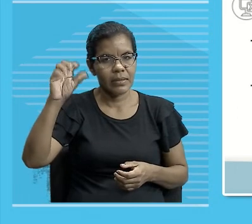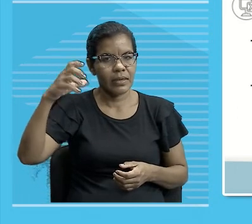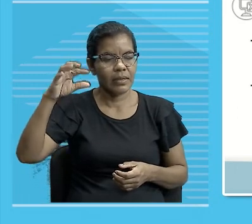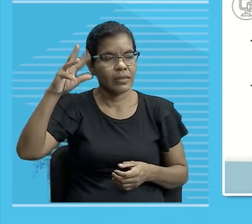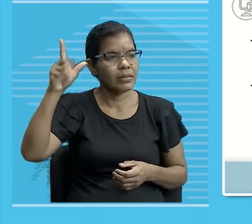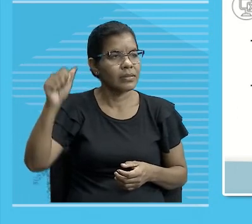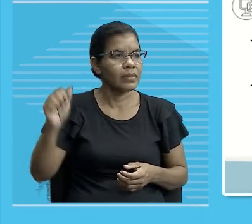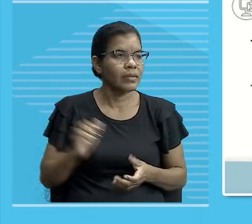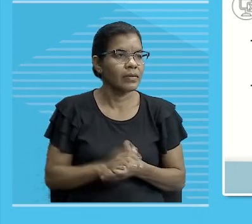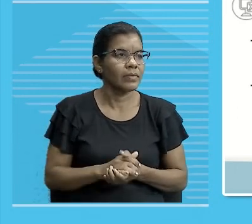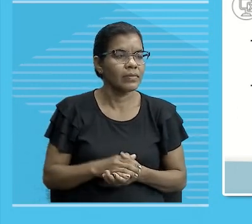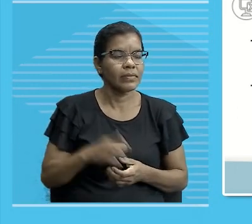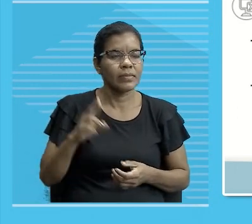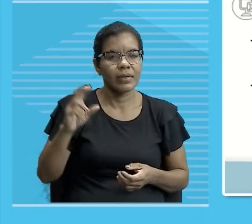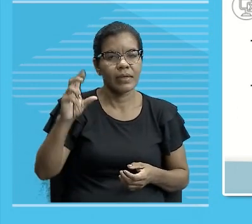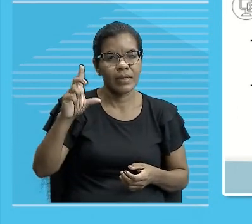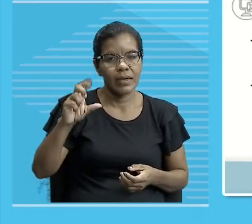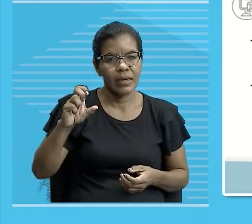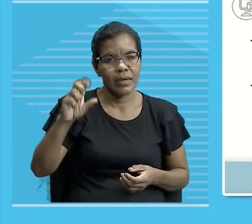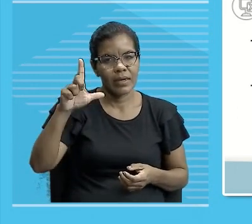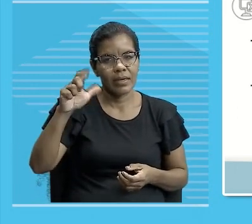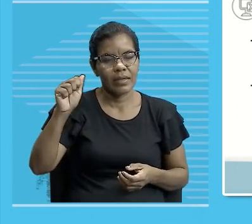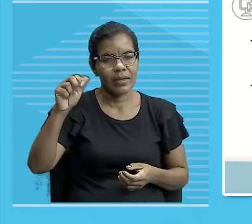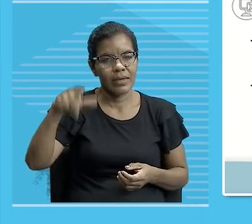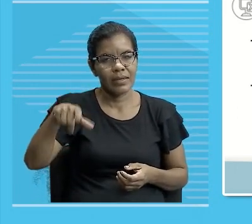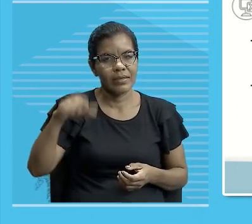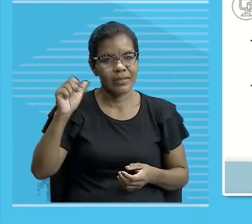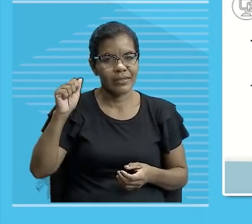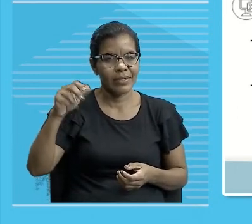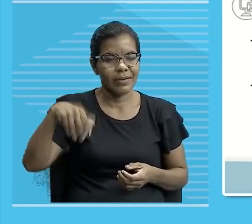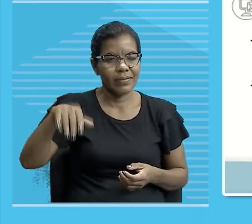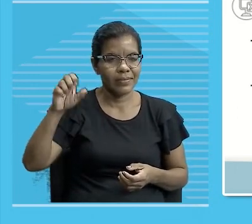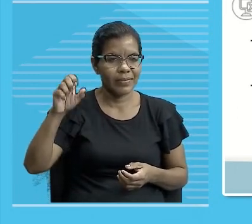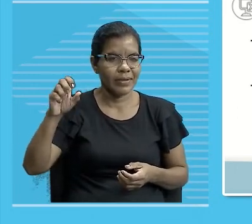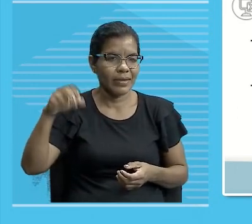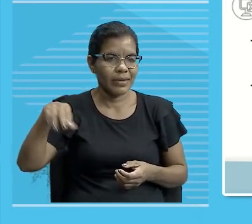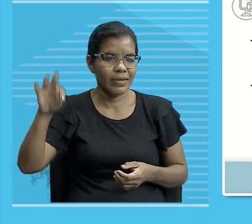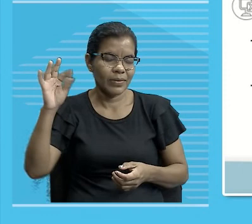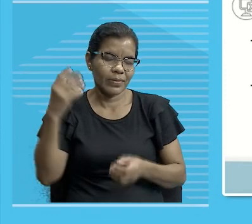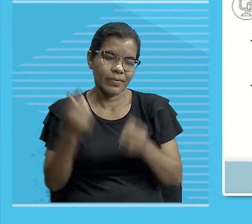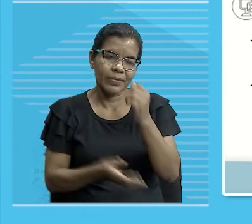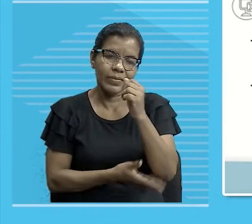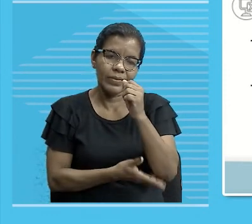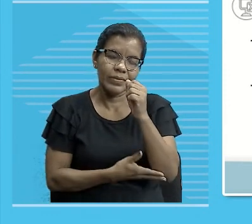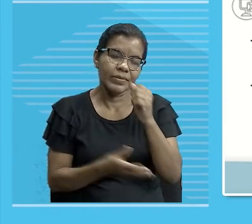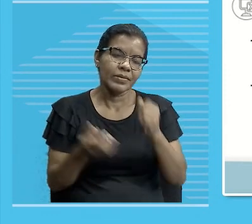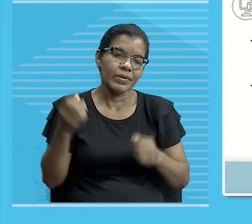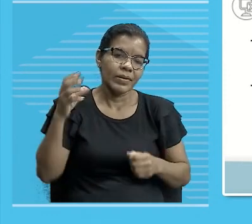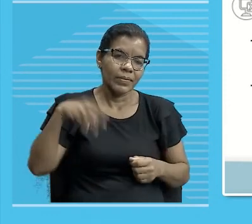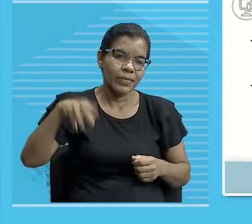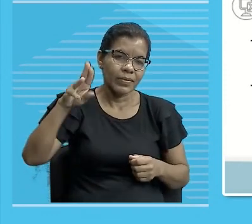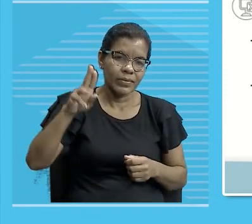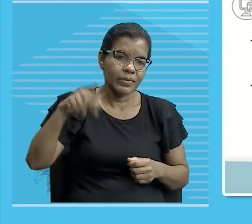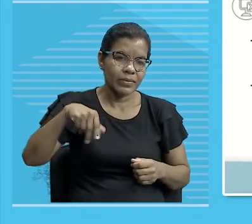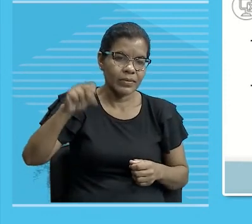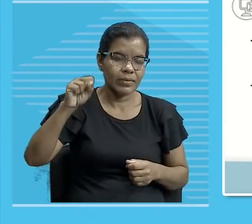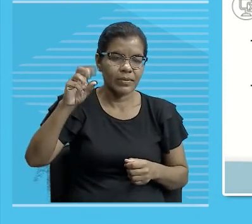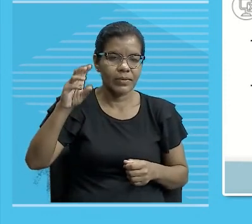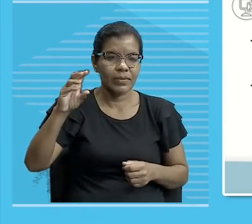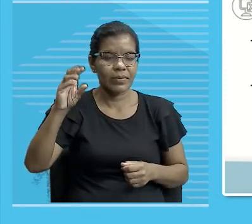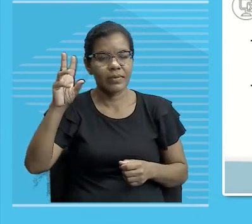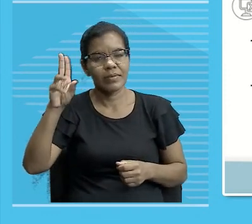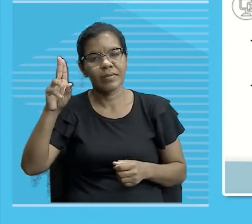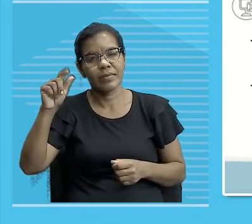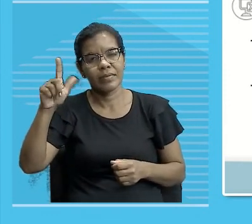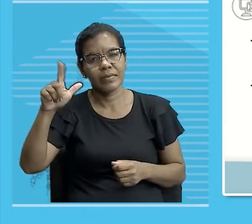fica tranquilo, né? Na maior tranquilidade do mundo, você bota, o paciente vai lá,